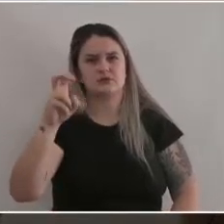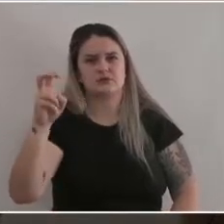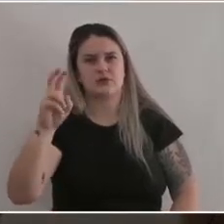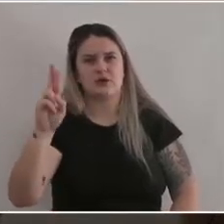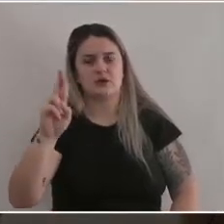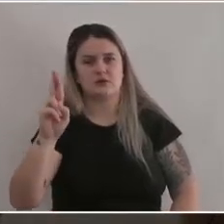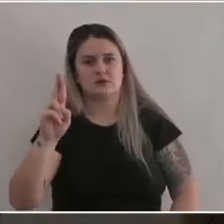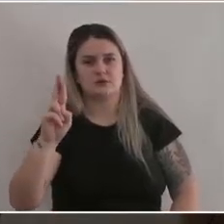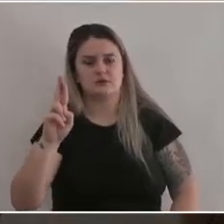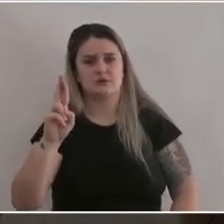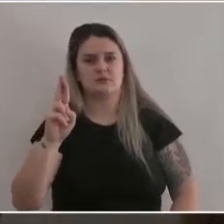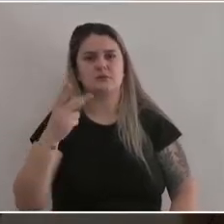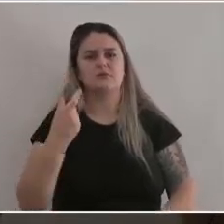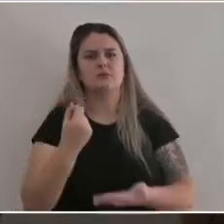18.309.655. Bens imóveis diversos.